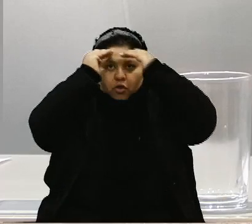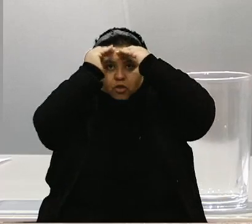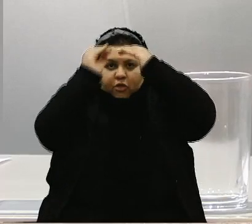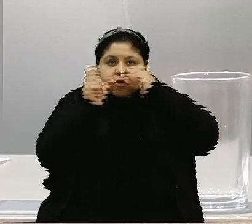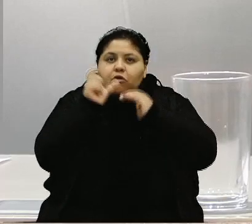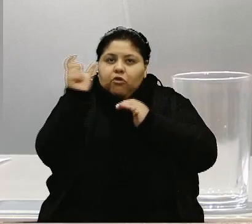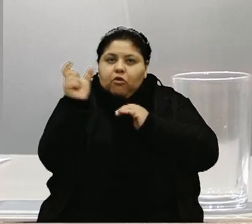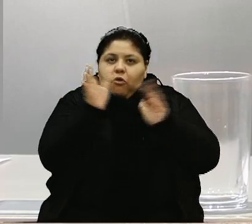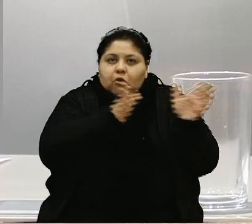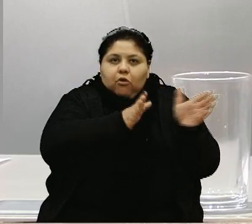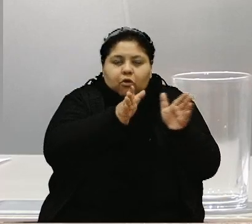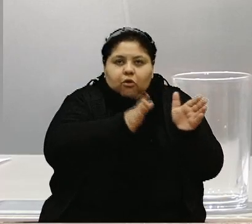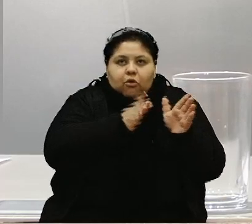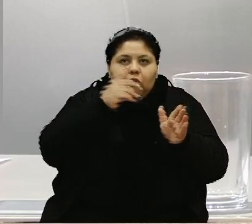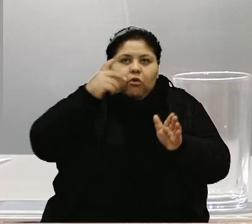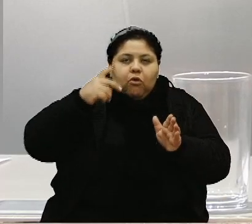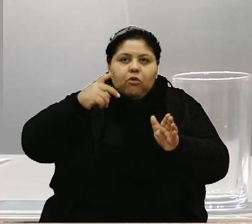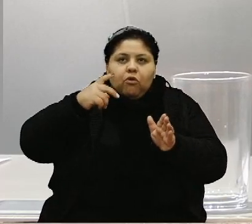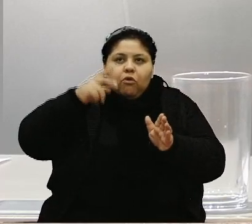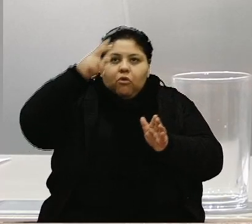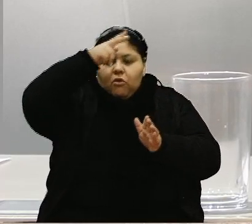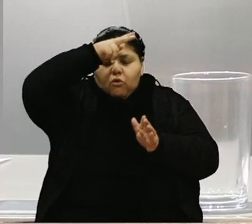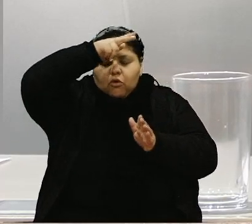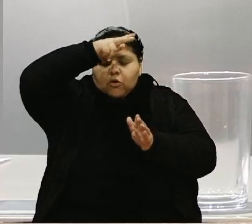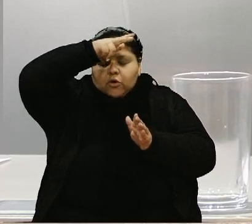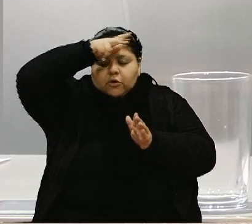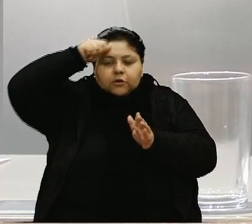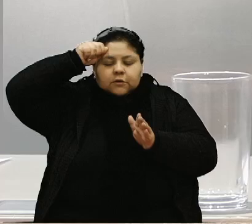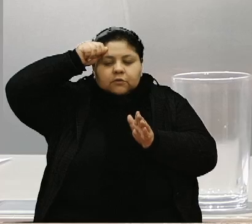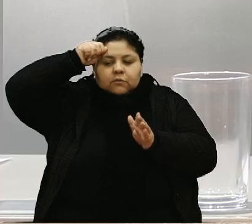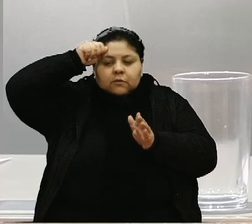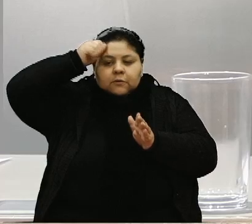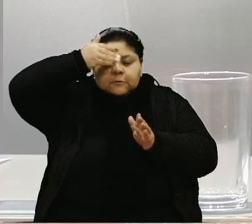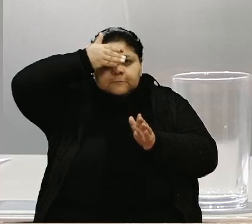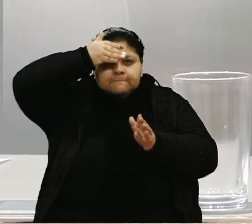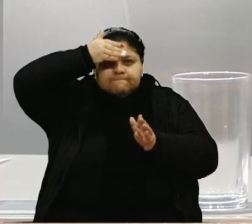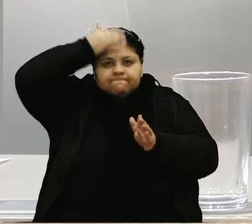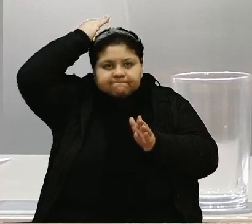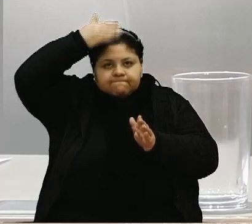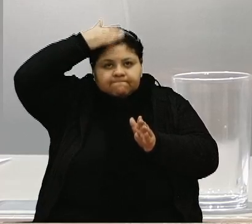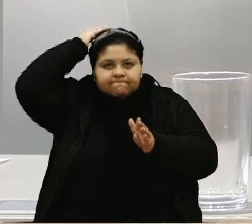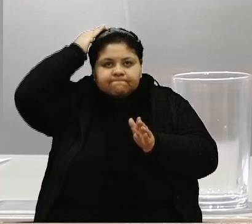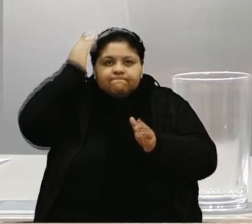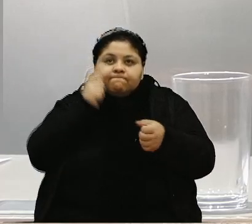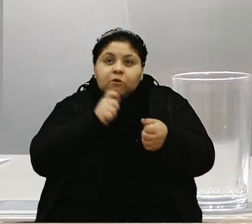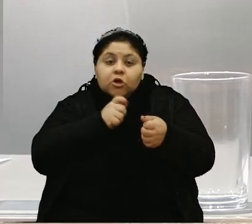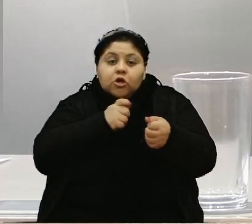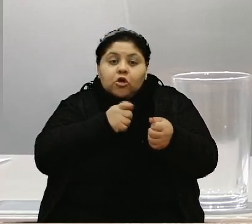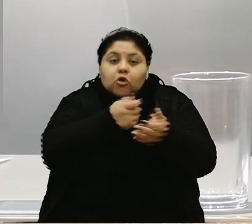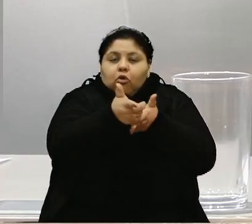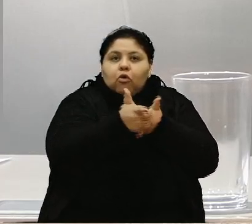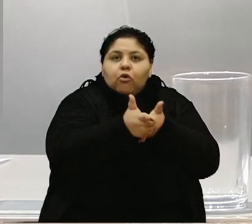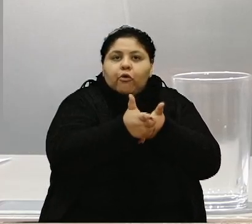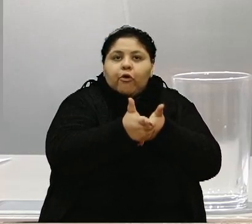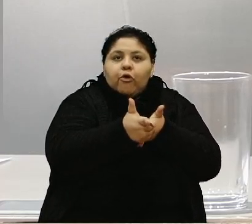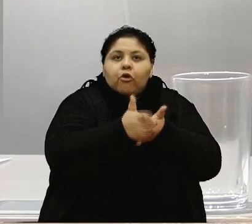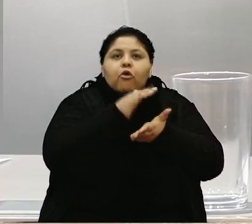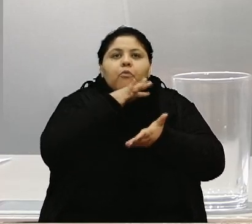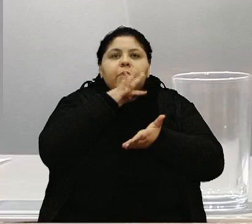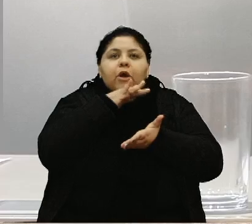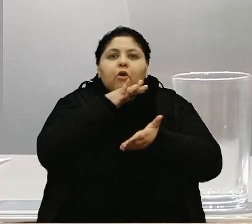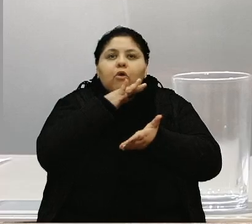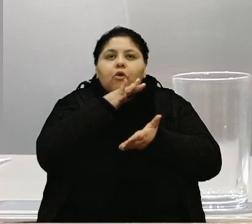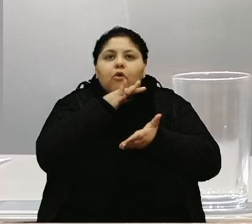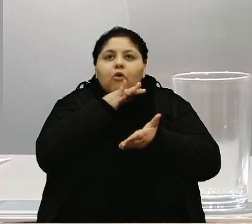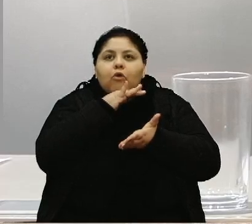na época que o prefeito Alceu, né, destinou dinheiro e recursos para a compra parte daqueles terrenos. Né? Foi o último momento sério